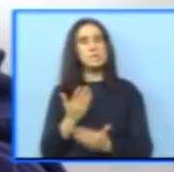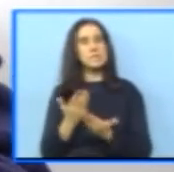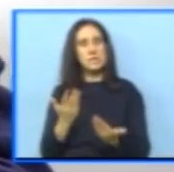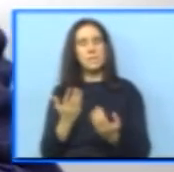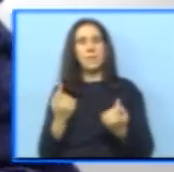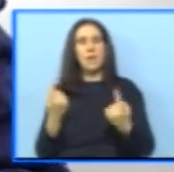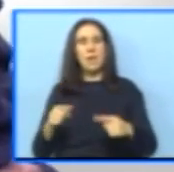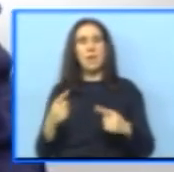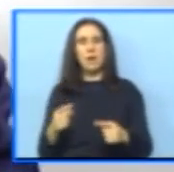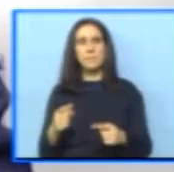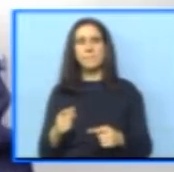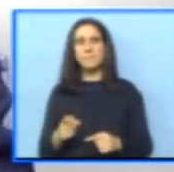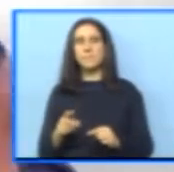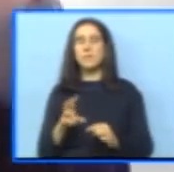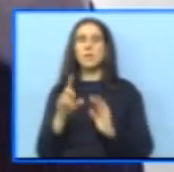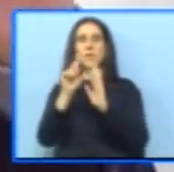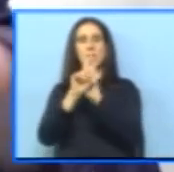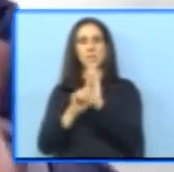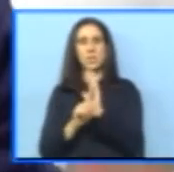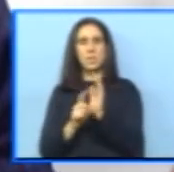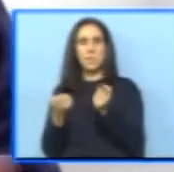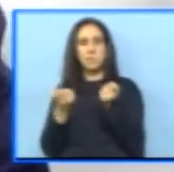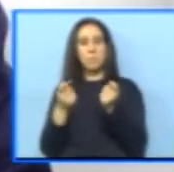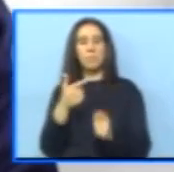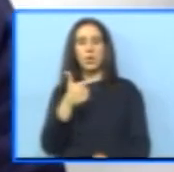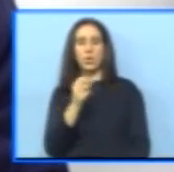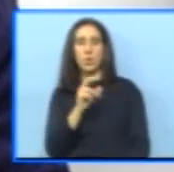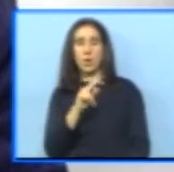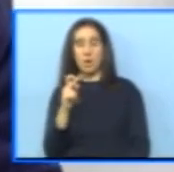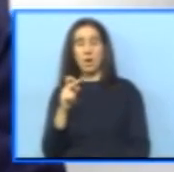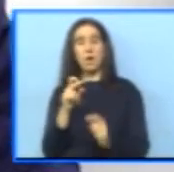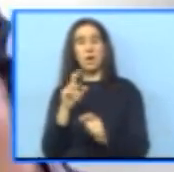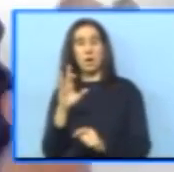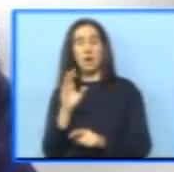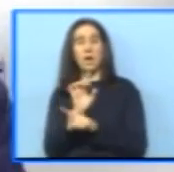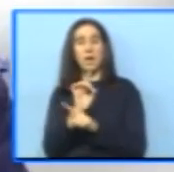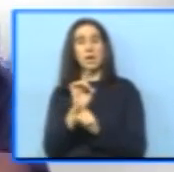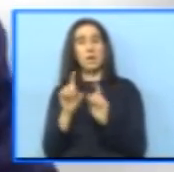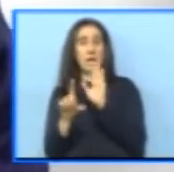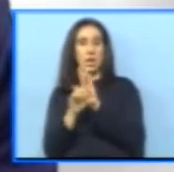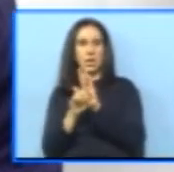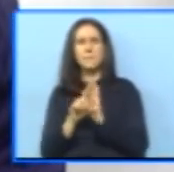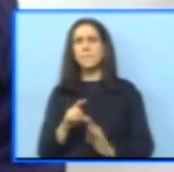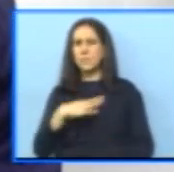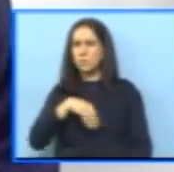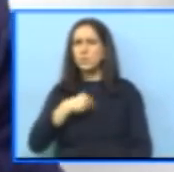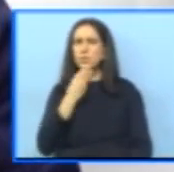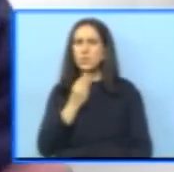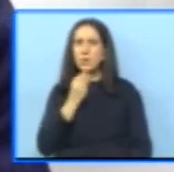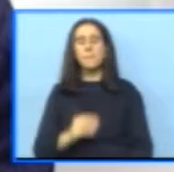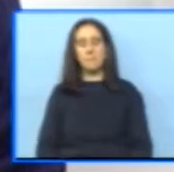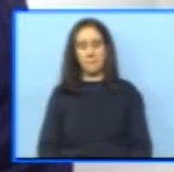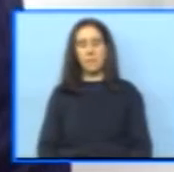quadro legislativo, uma Torá, uma lei, do mundo judaico, não é? Do mundo judaico, e